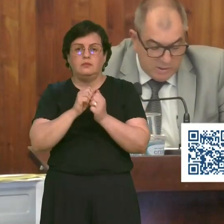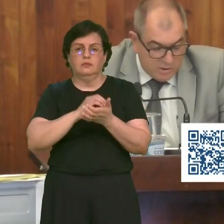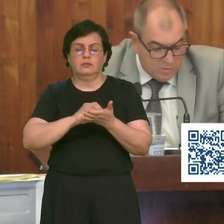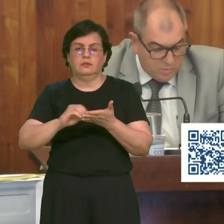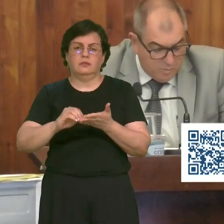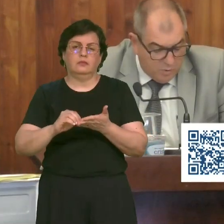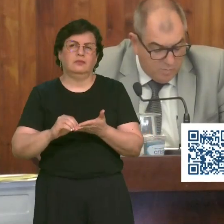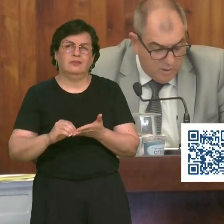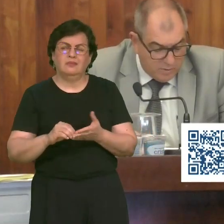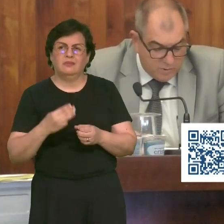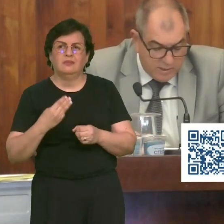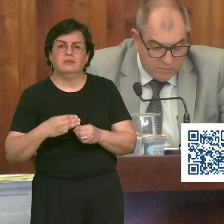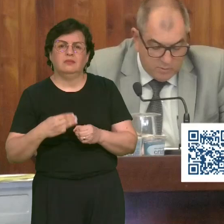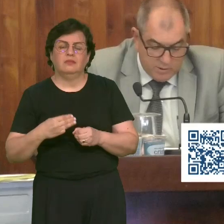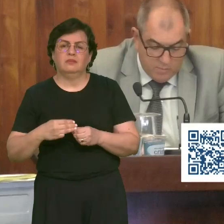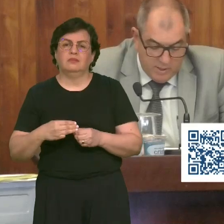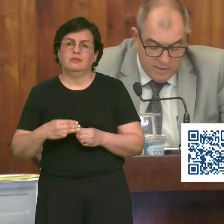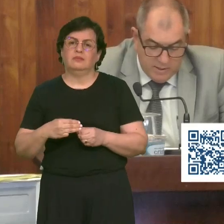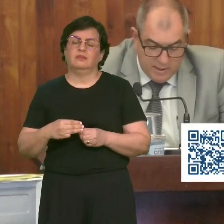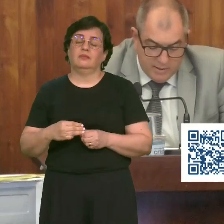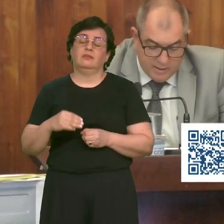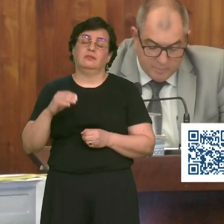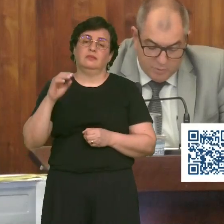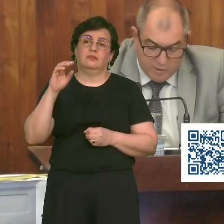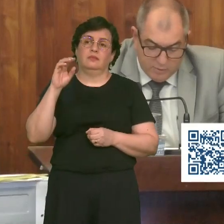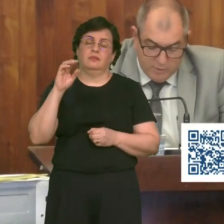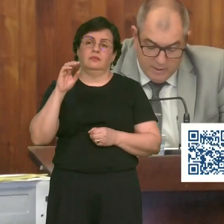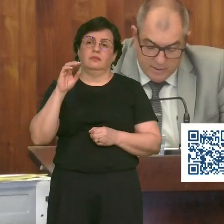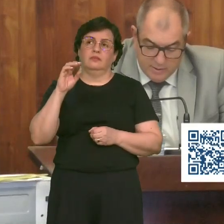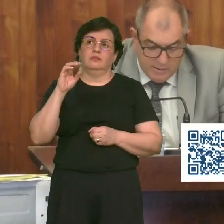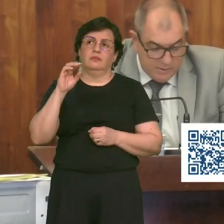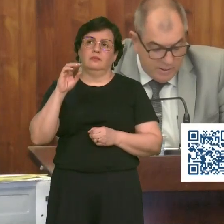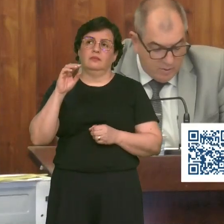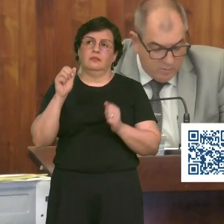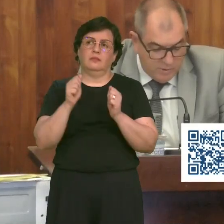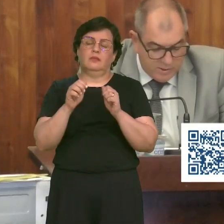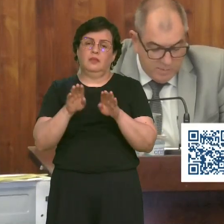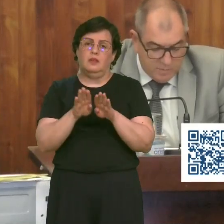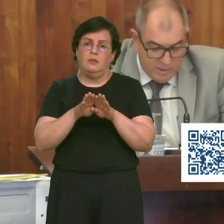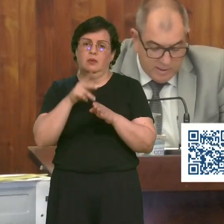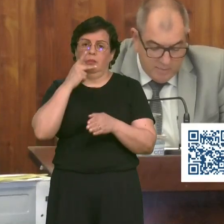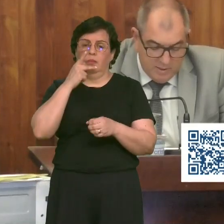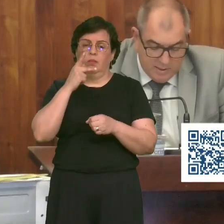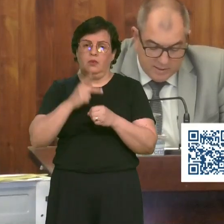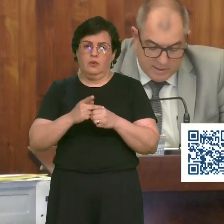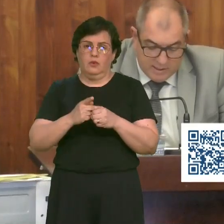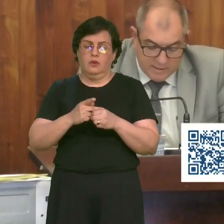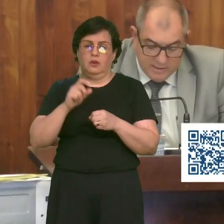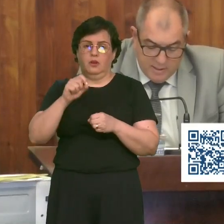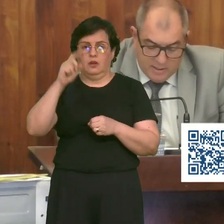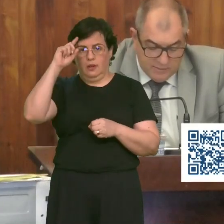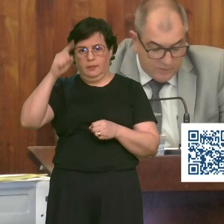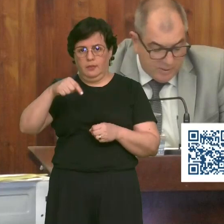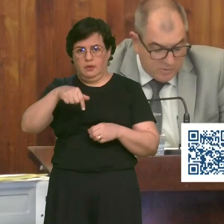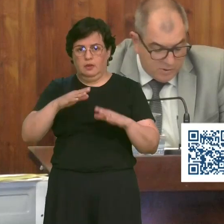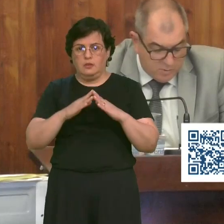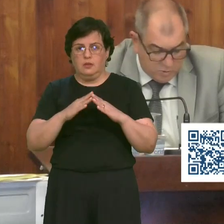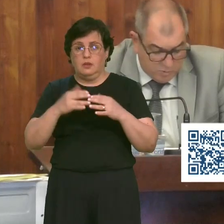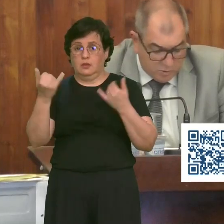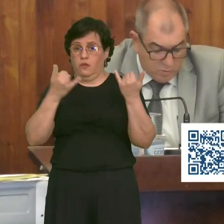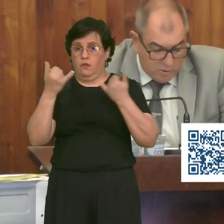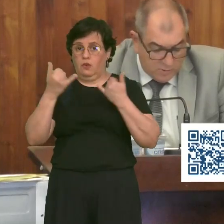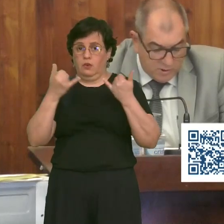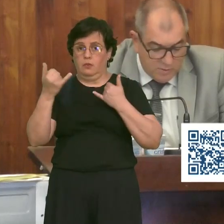secretário municipal do planeta Urbano José Antônio de Almeida e ainda Procuradoria Geral do município que encaminha essa casa informações